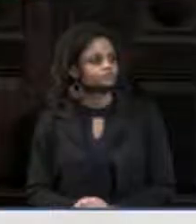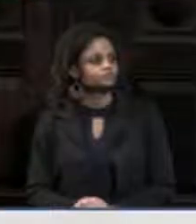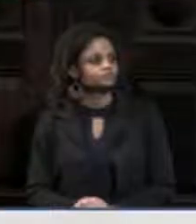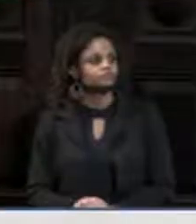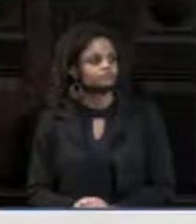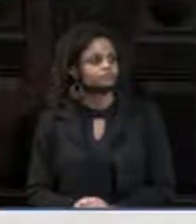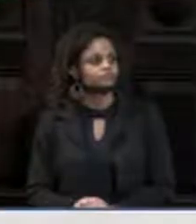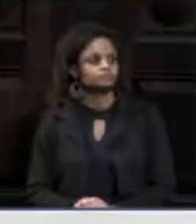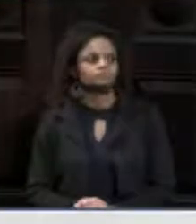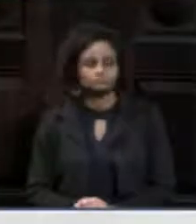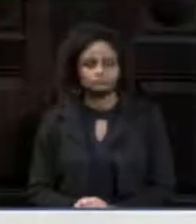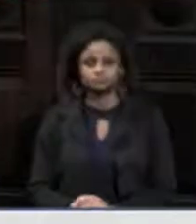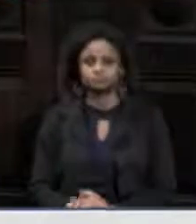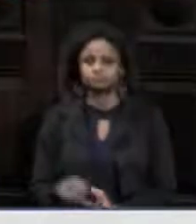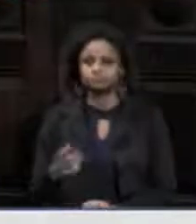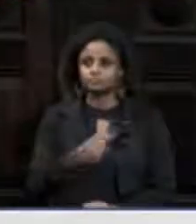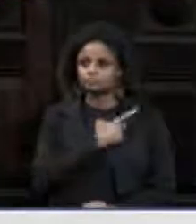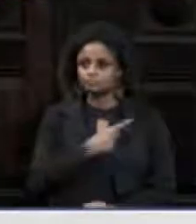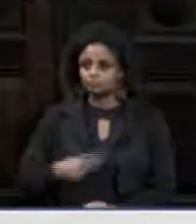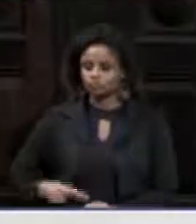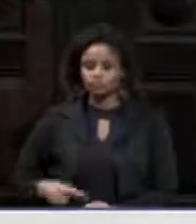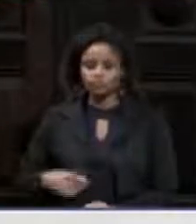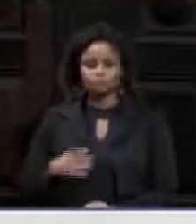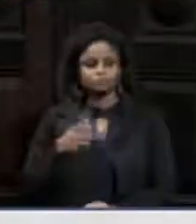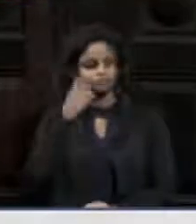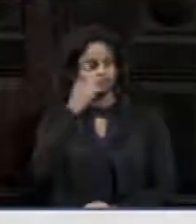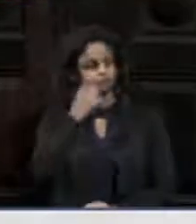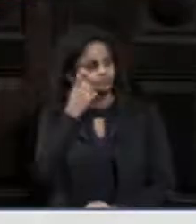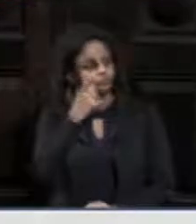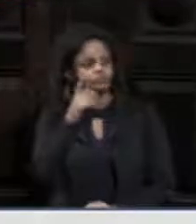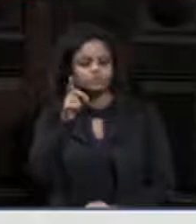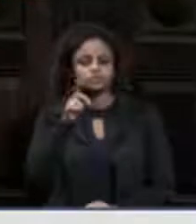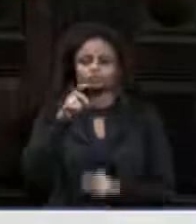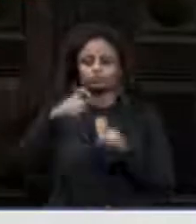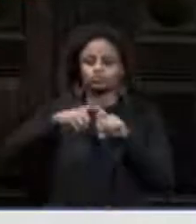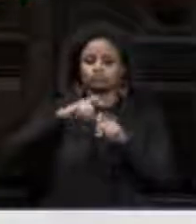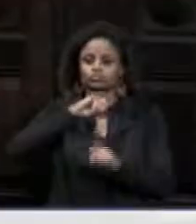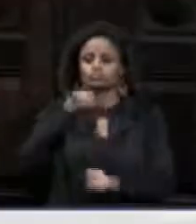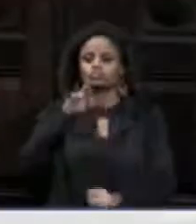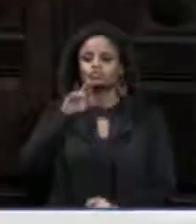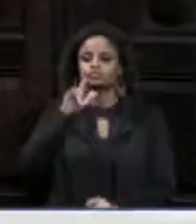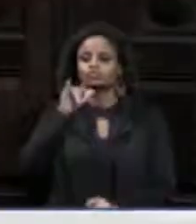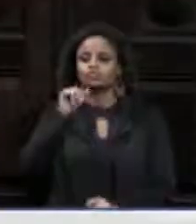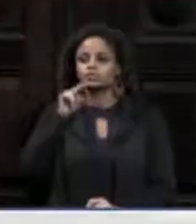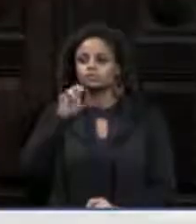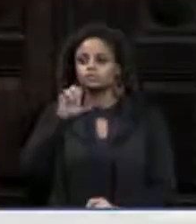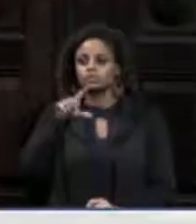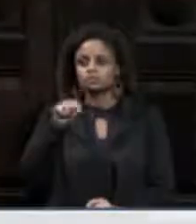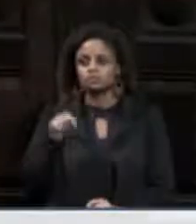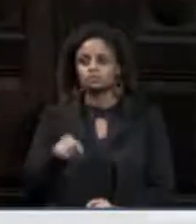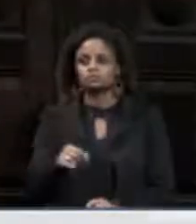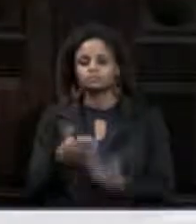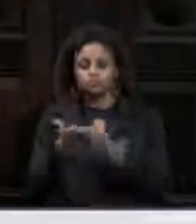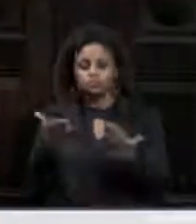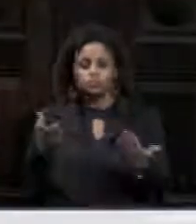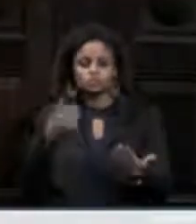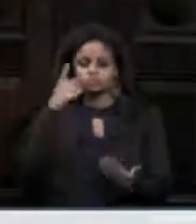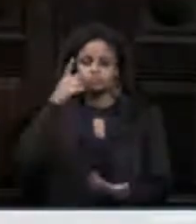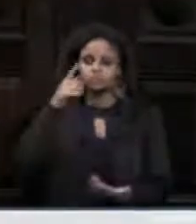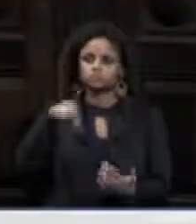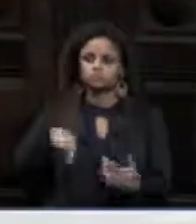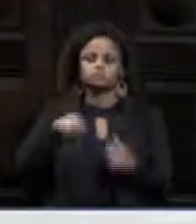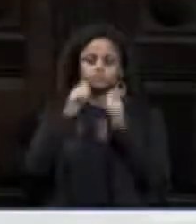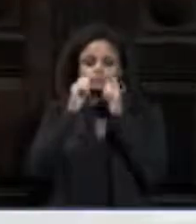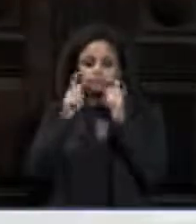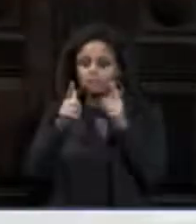Senhor presidente, deputado Dr. Julianelli, senhoras e senhores deputados, inicialmente